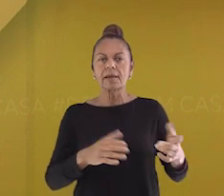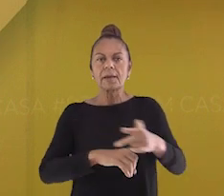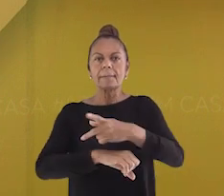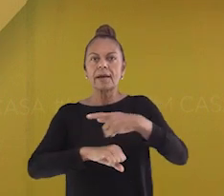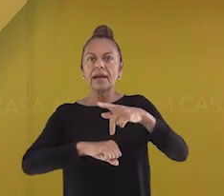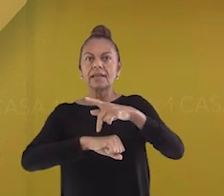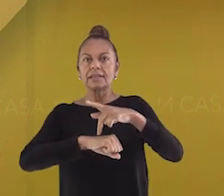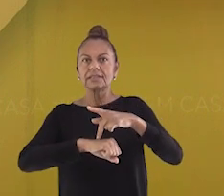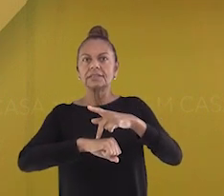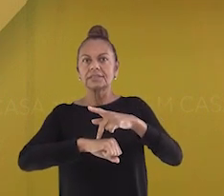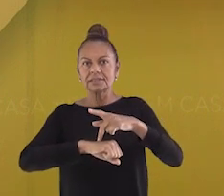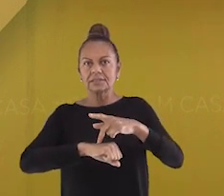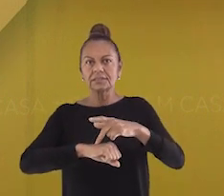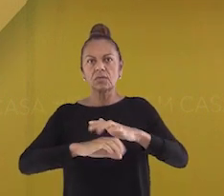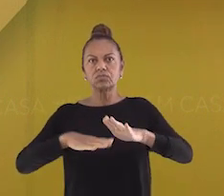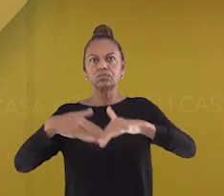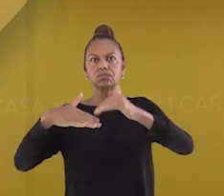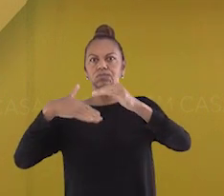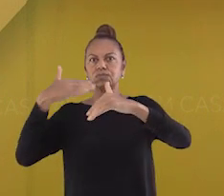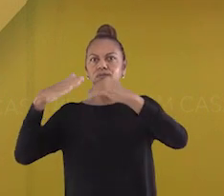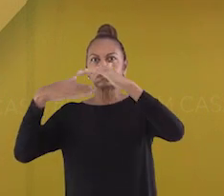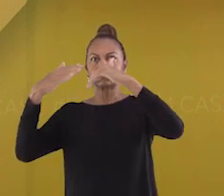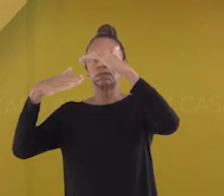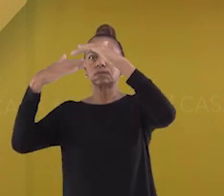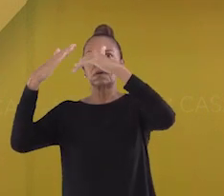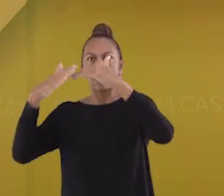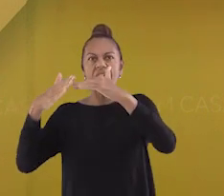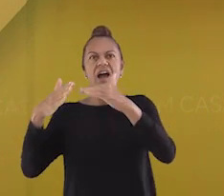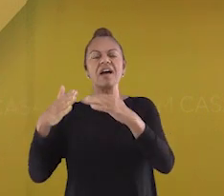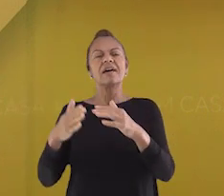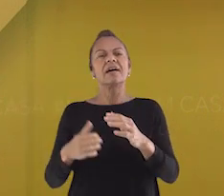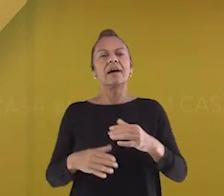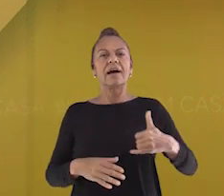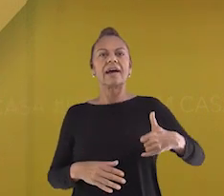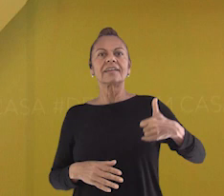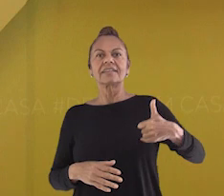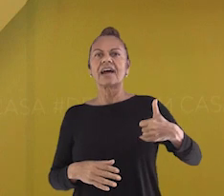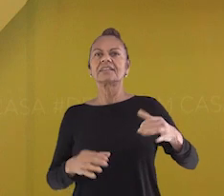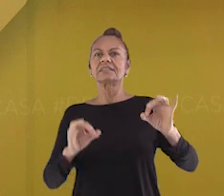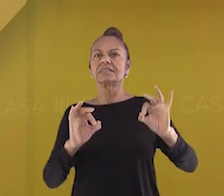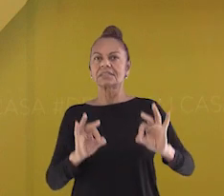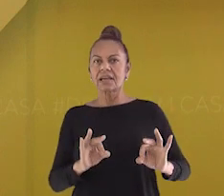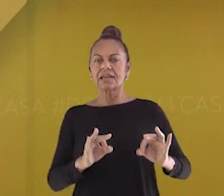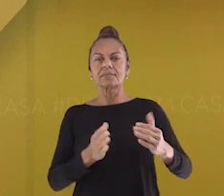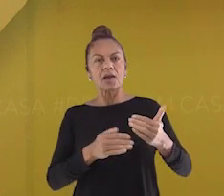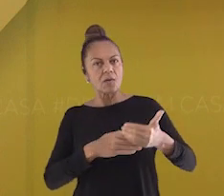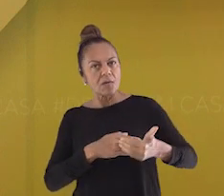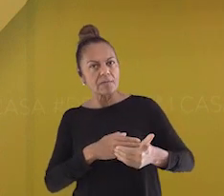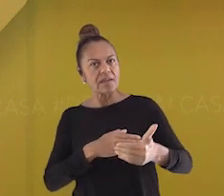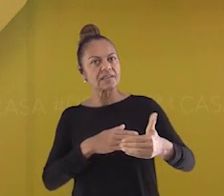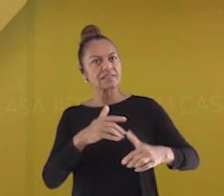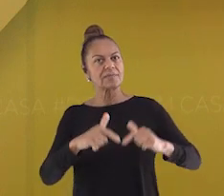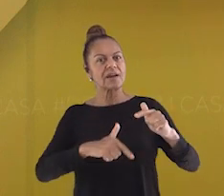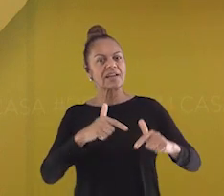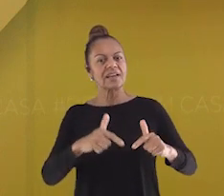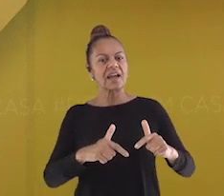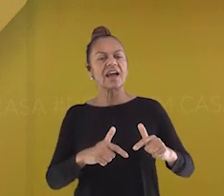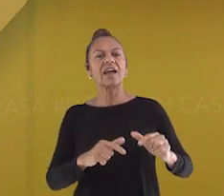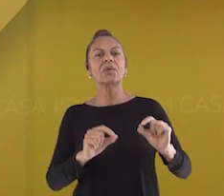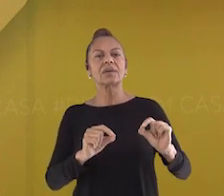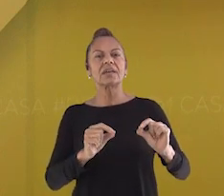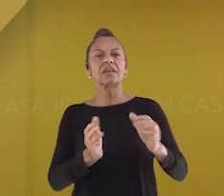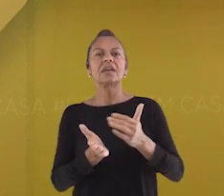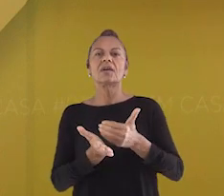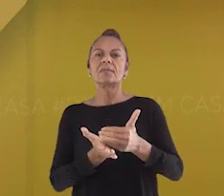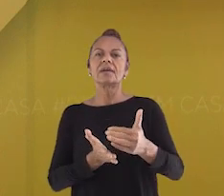ter uma ideia, em países com maior índice de desenvolvimento, a idade que inicia a contabilização da PEA é a partir